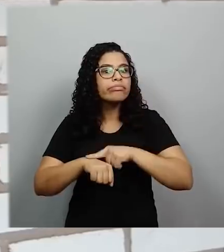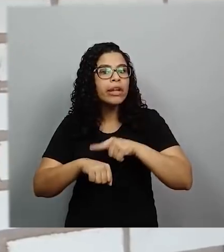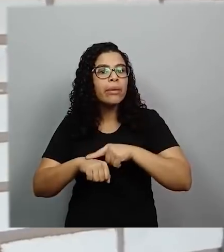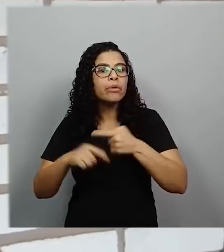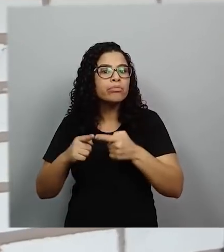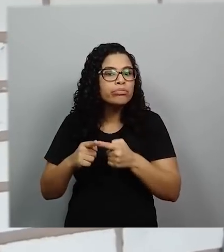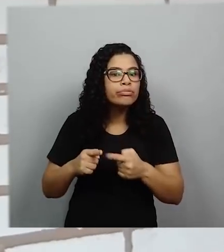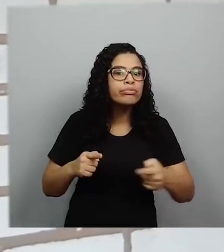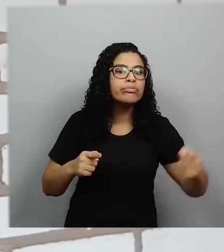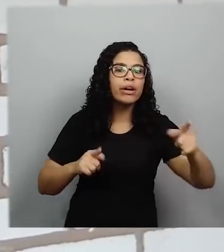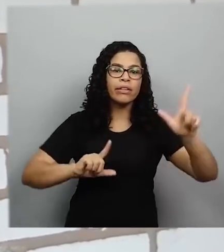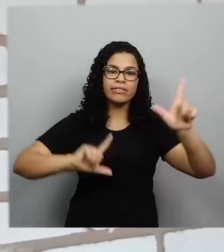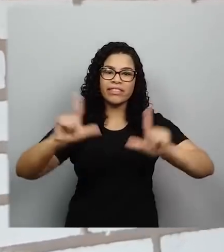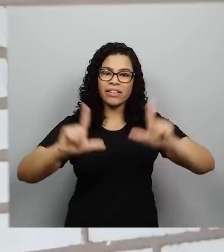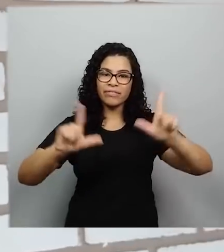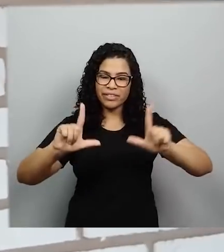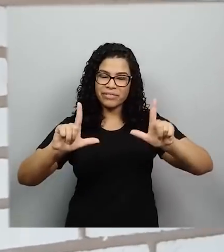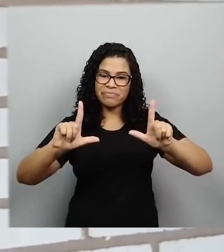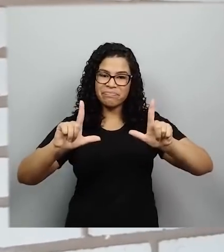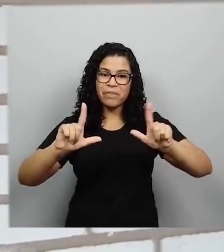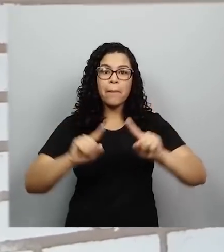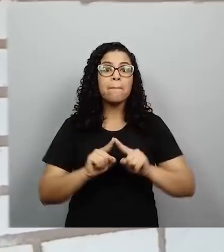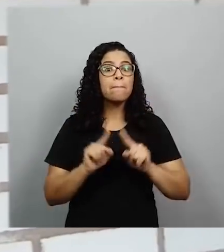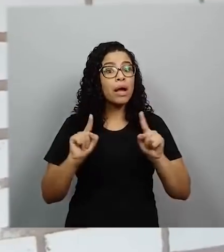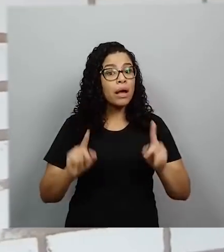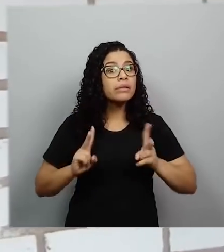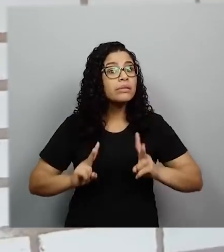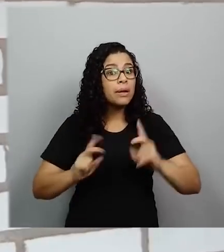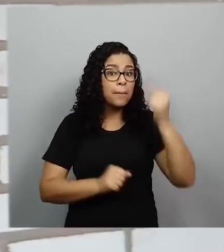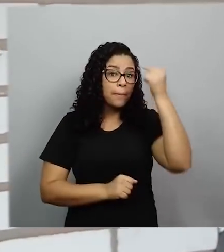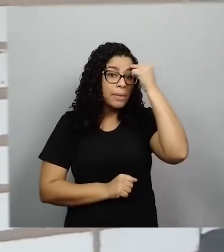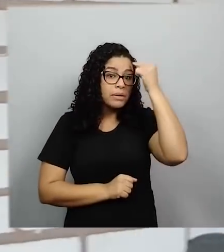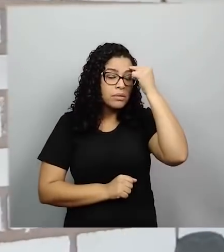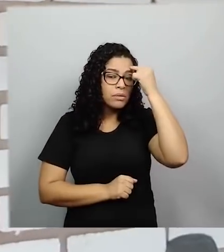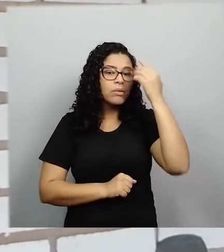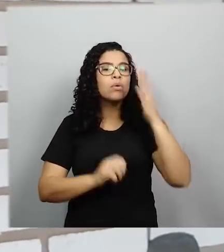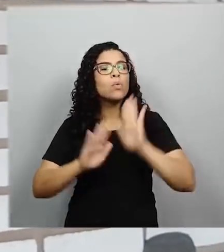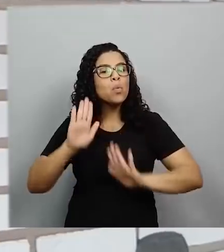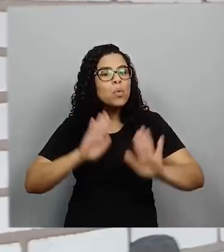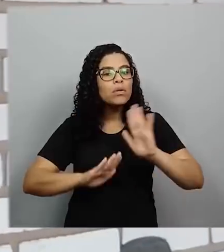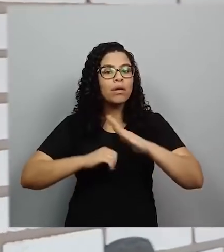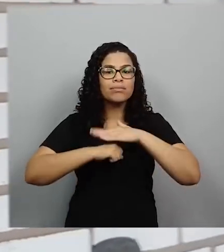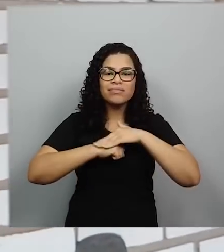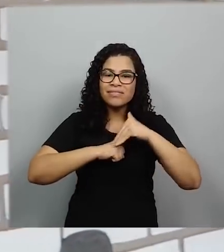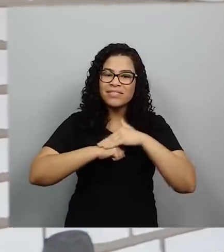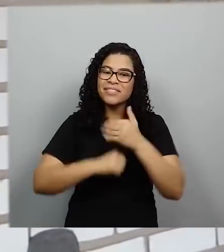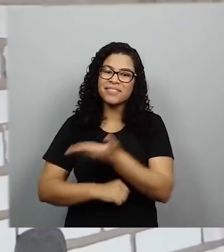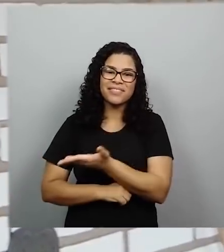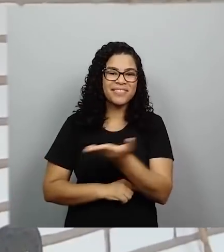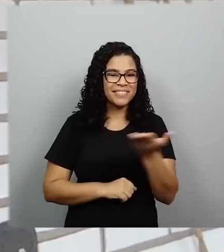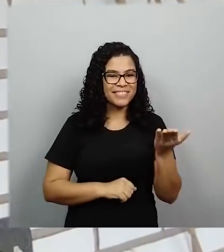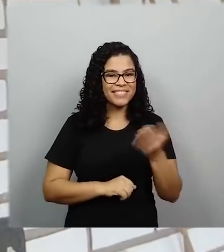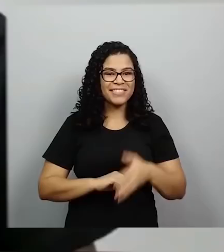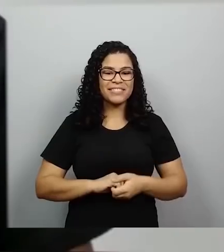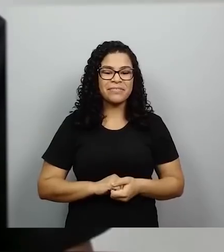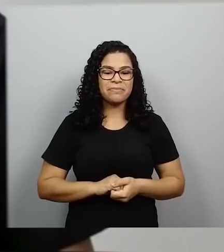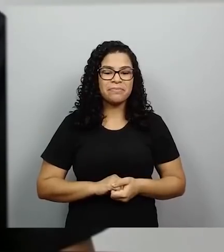os nossos encontros seriam transmitidos pela telinha, mas sempre pensamos tudo com muito cuidado e carinho para